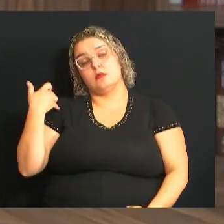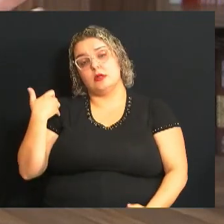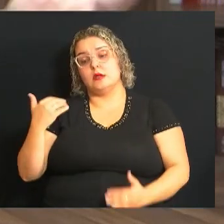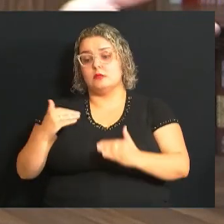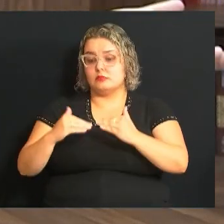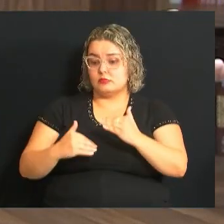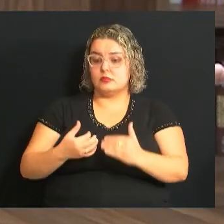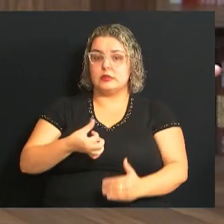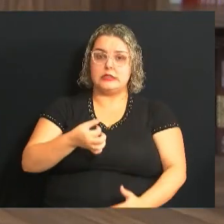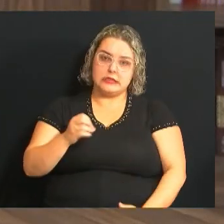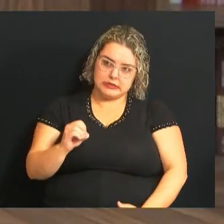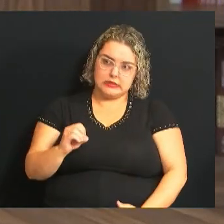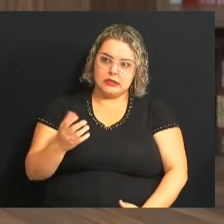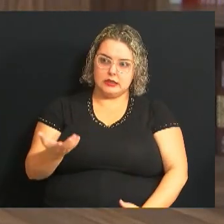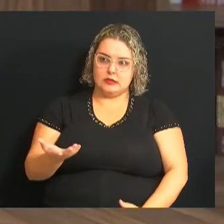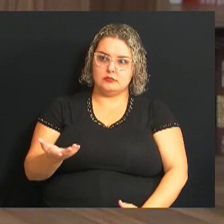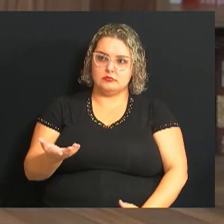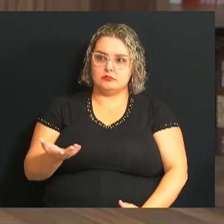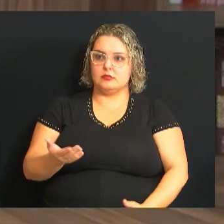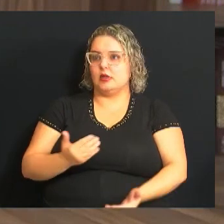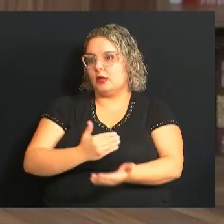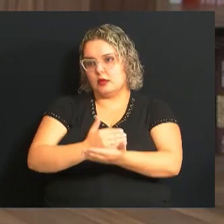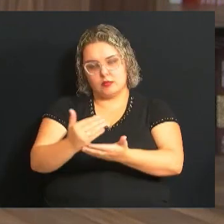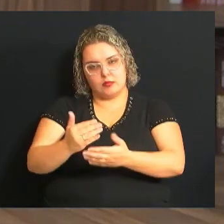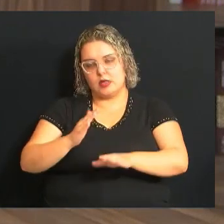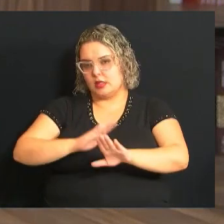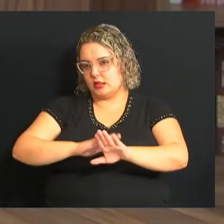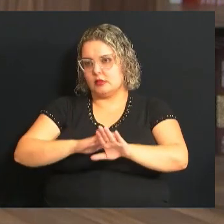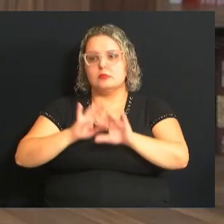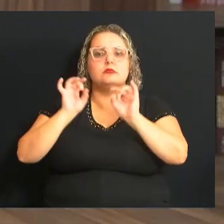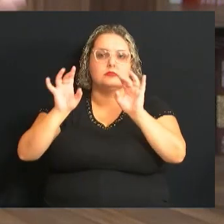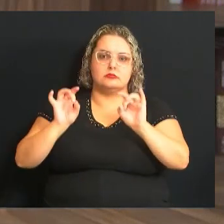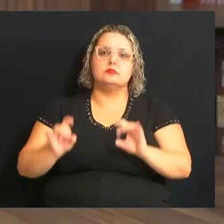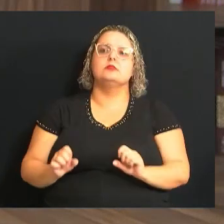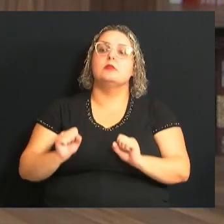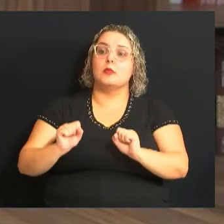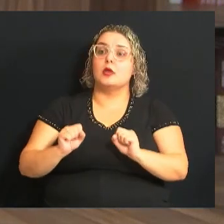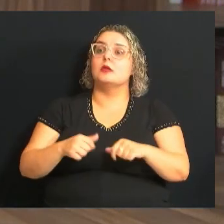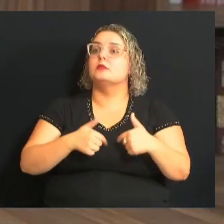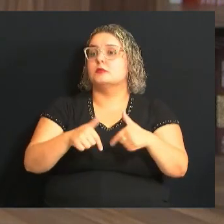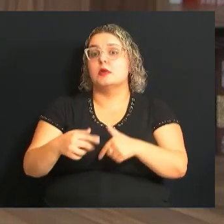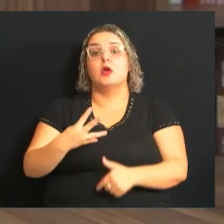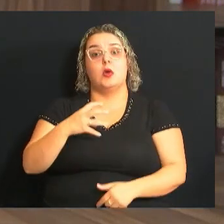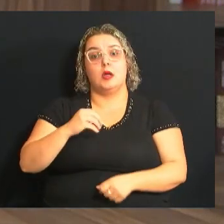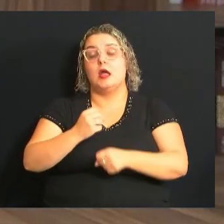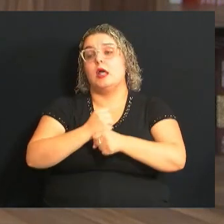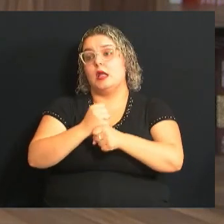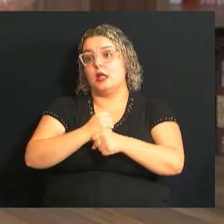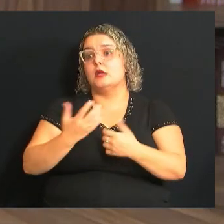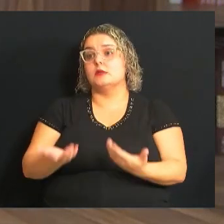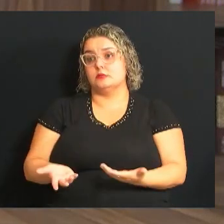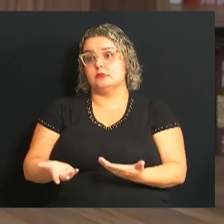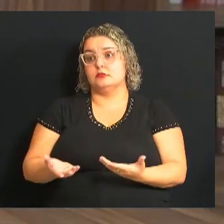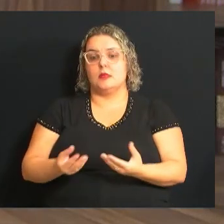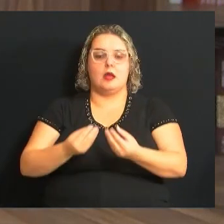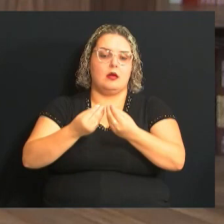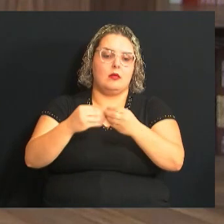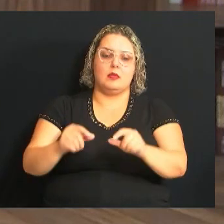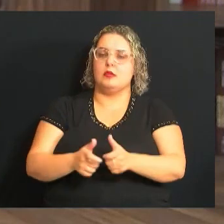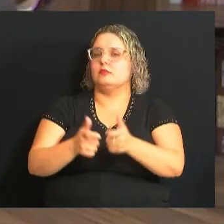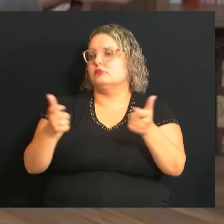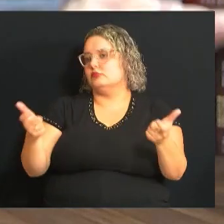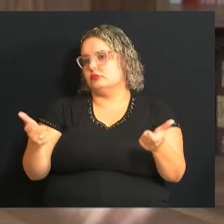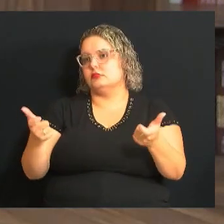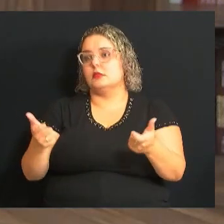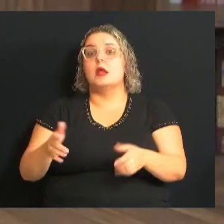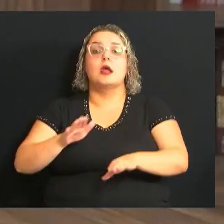60, quem dá início hoje na atividade especial pode ser que tenha trabalhado aí 40 anos. Então é um prejuízo imenso para aqueles que